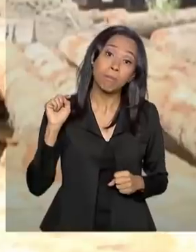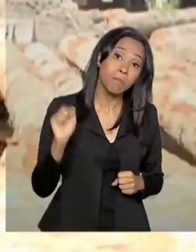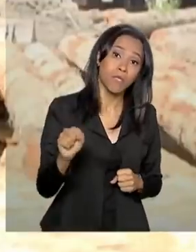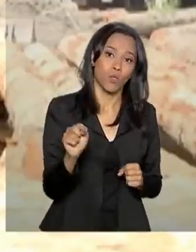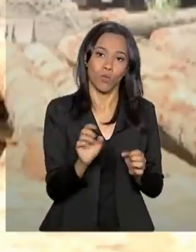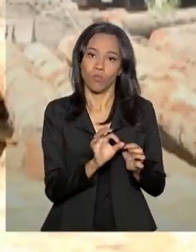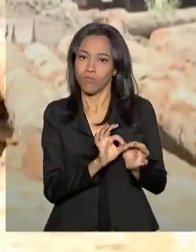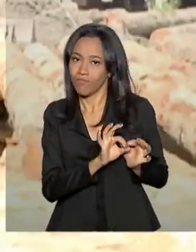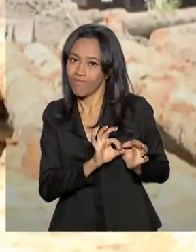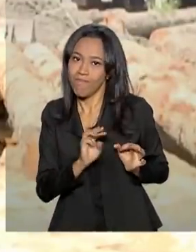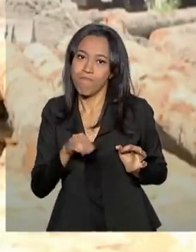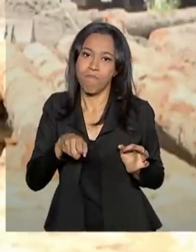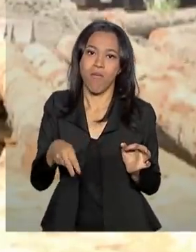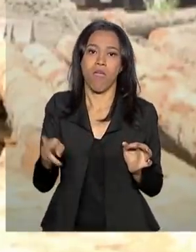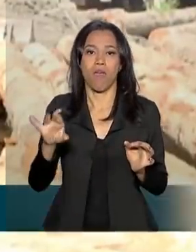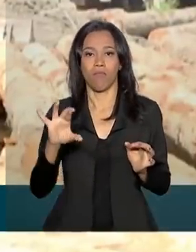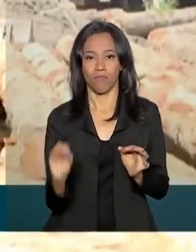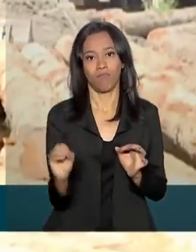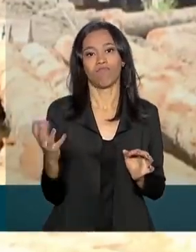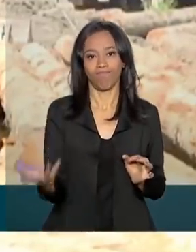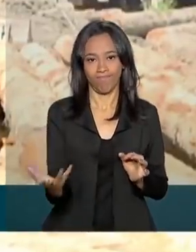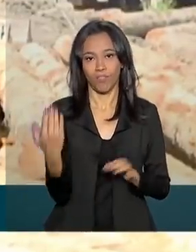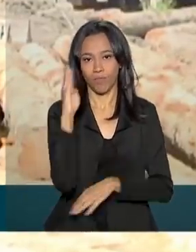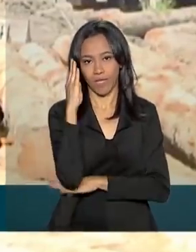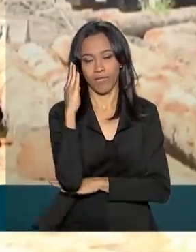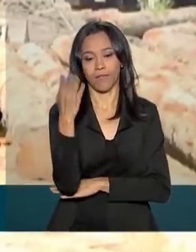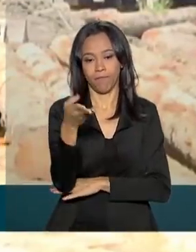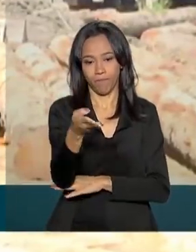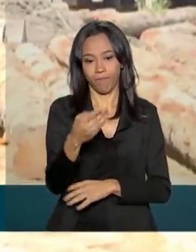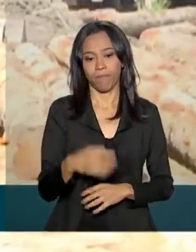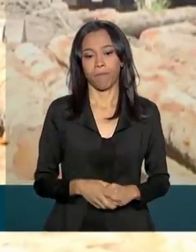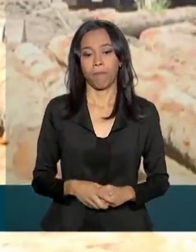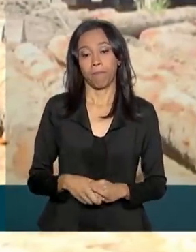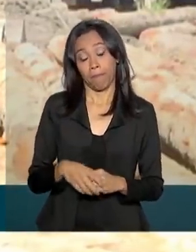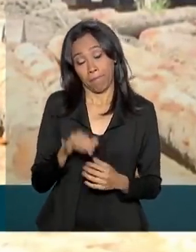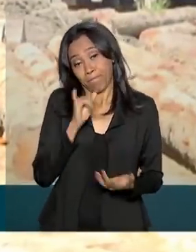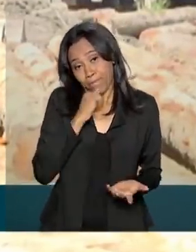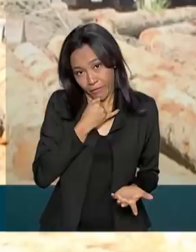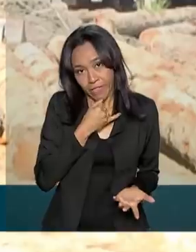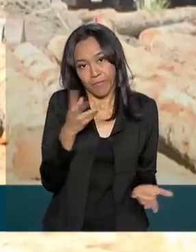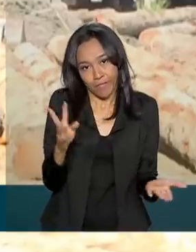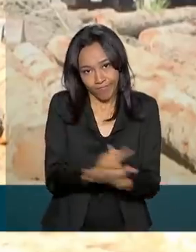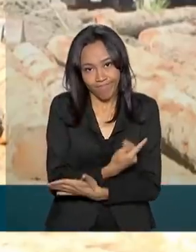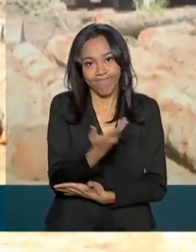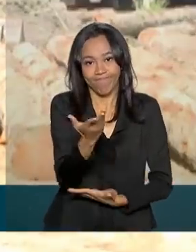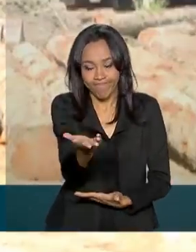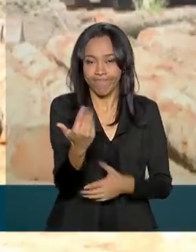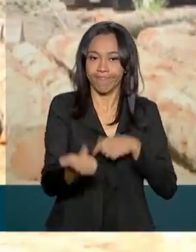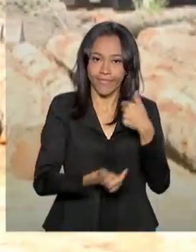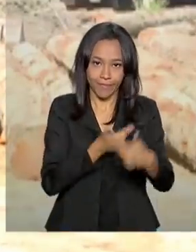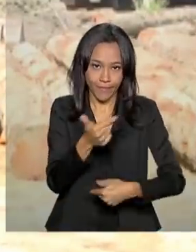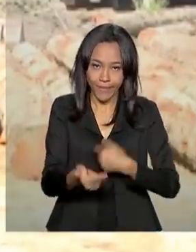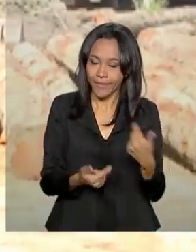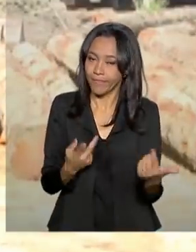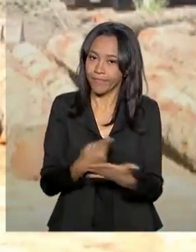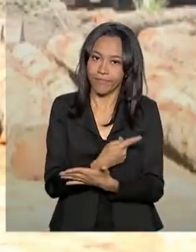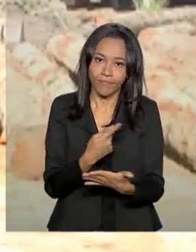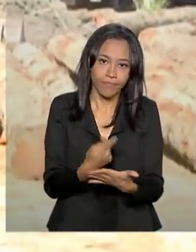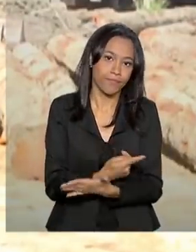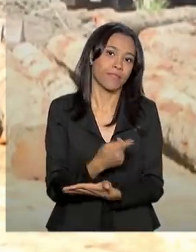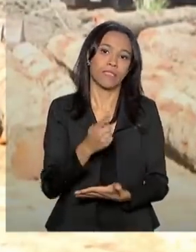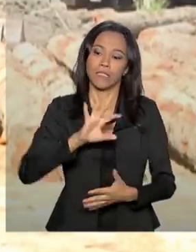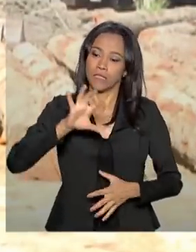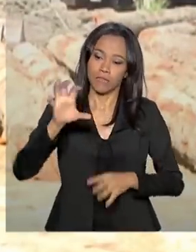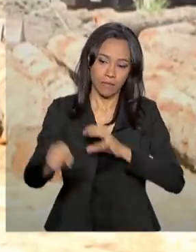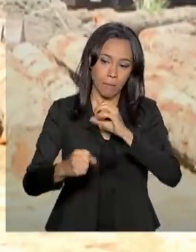madeira. Infelizmente, nós temos aí uma associação criminosa trabalhando para exploração ilícita de madeira e se lucupletando